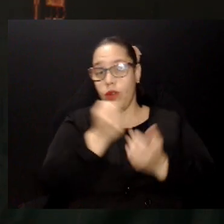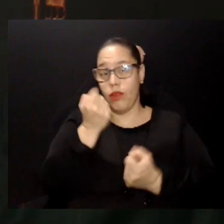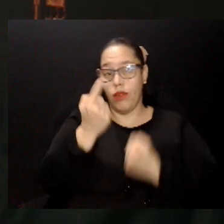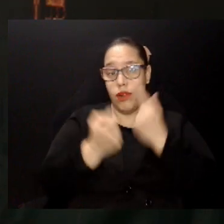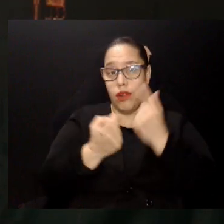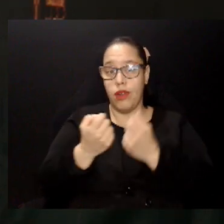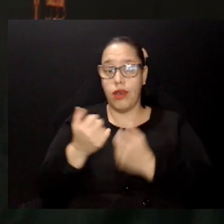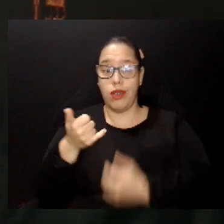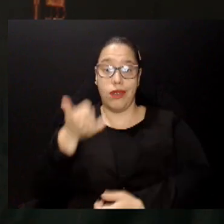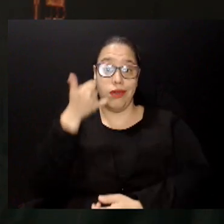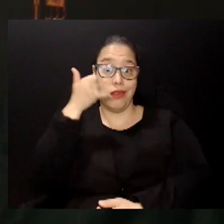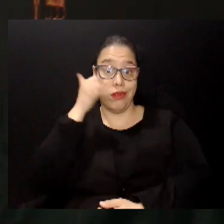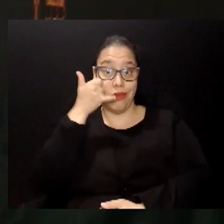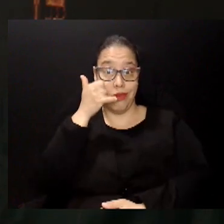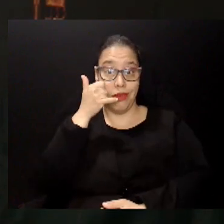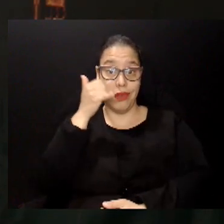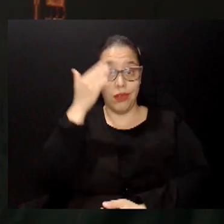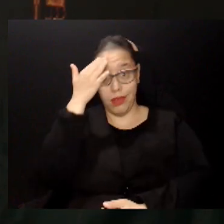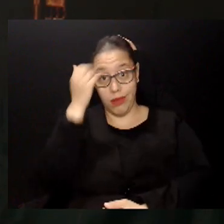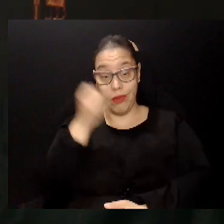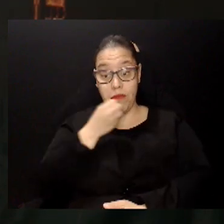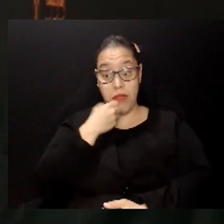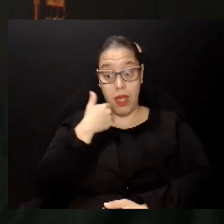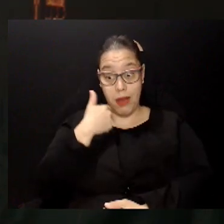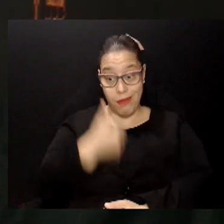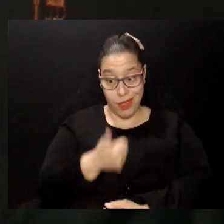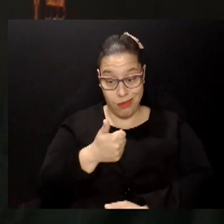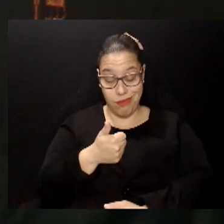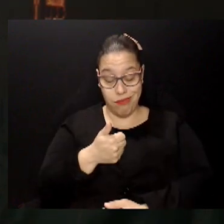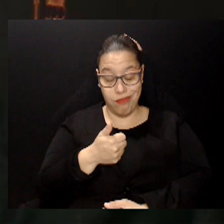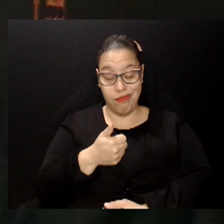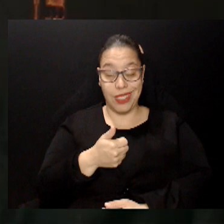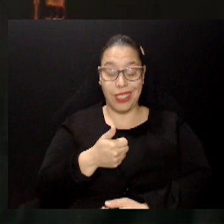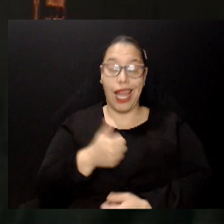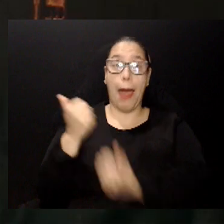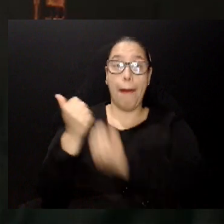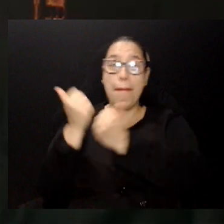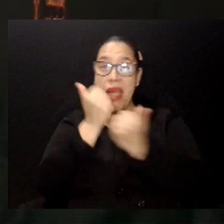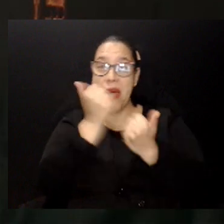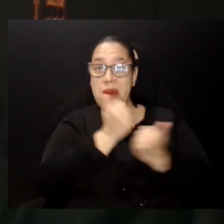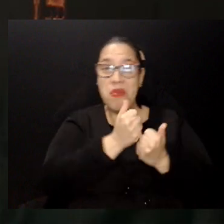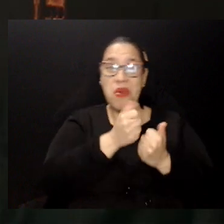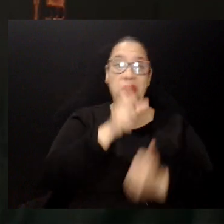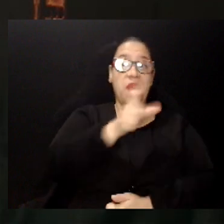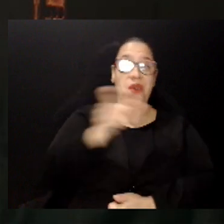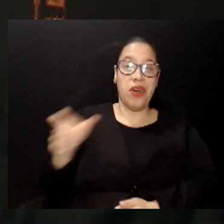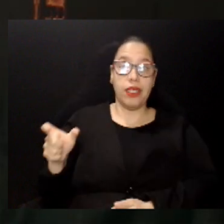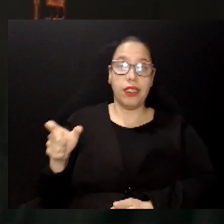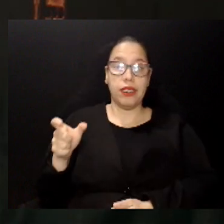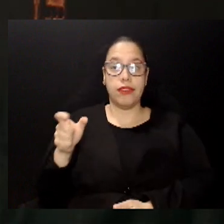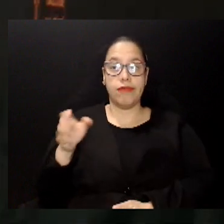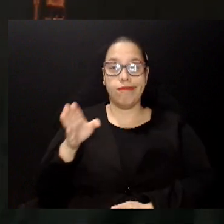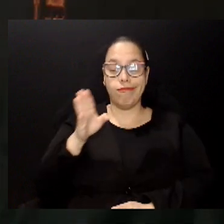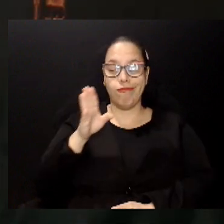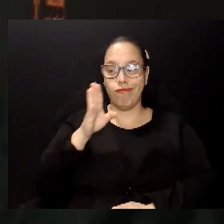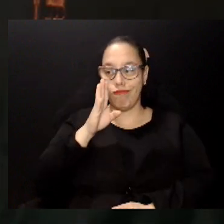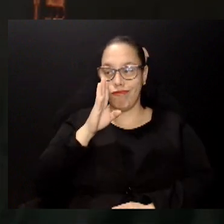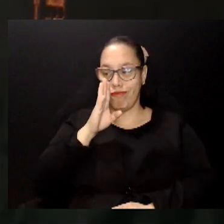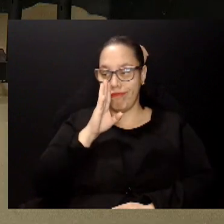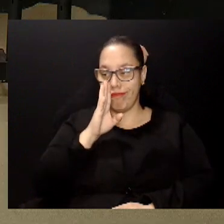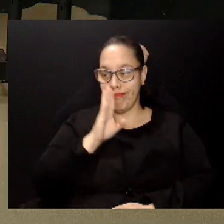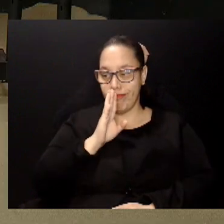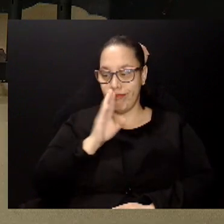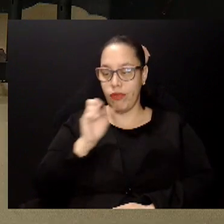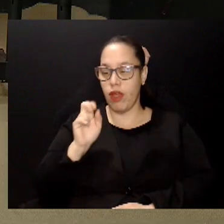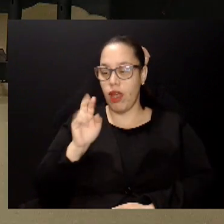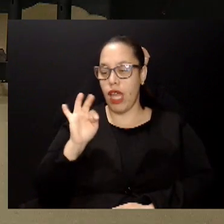ligação para saber se estar bem. O preço de ser apoio de todo mundo é se anular no final. Paulo, olha